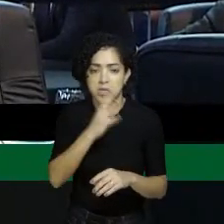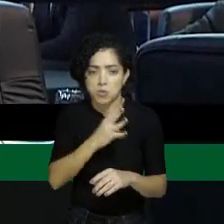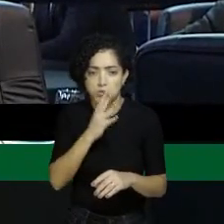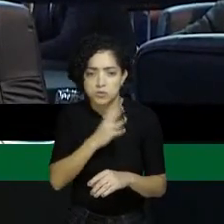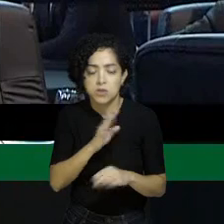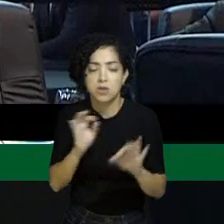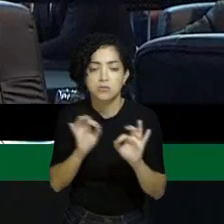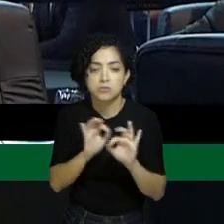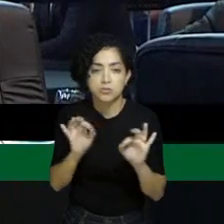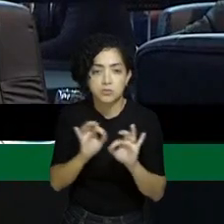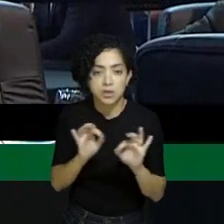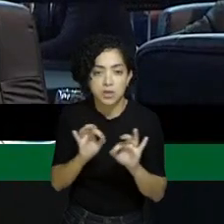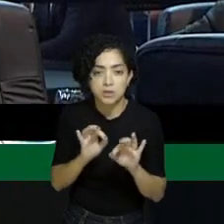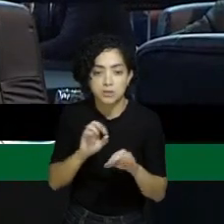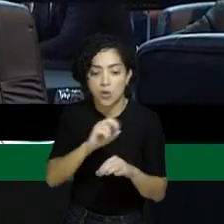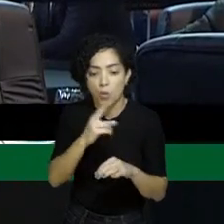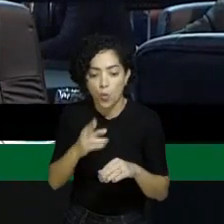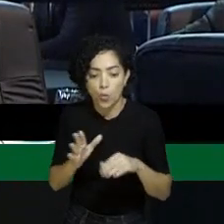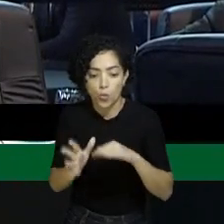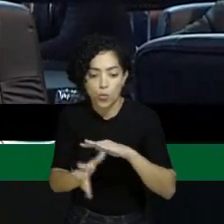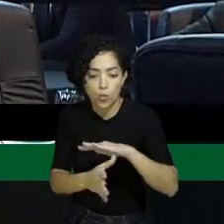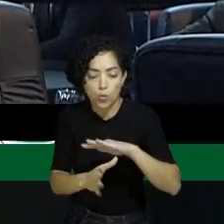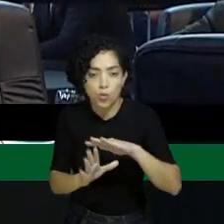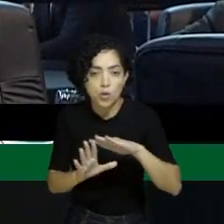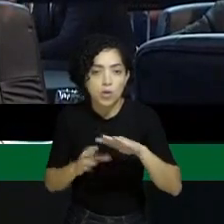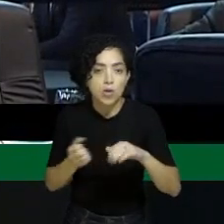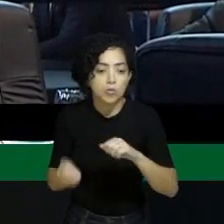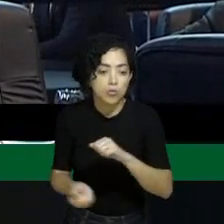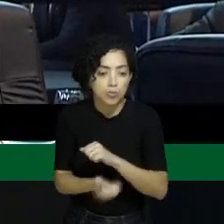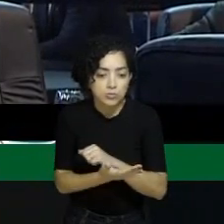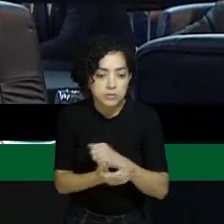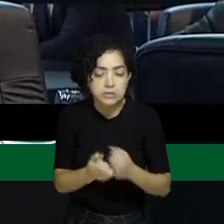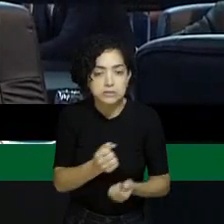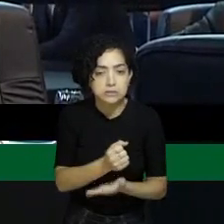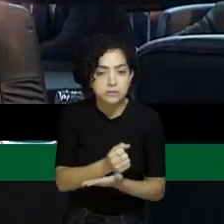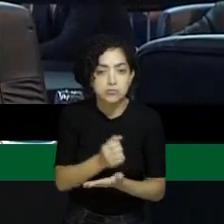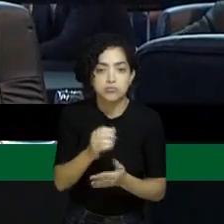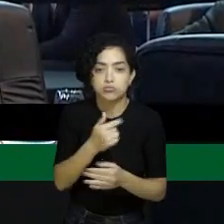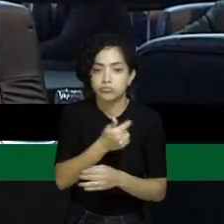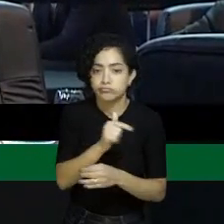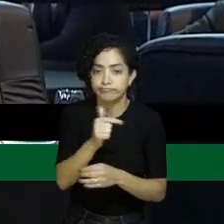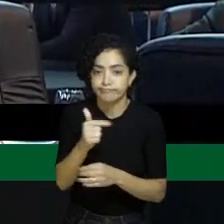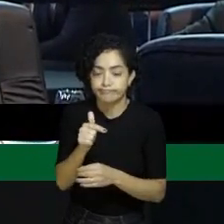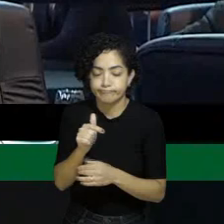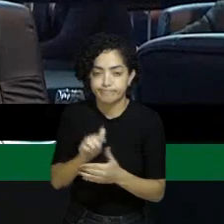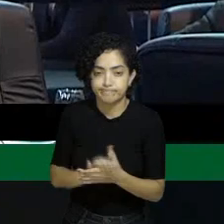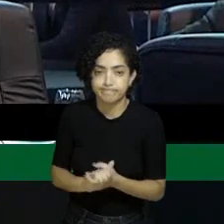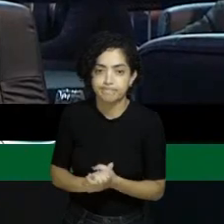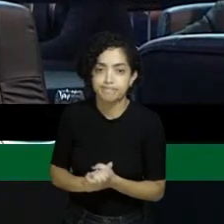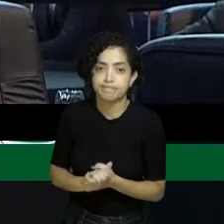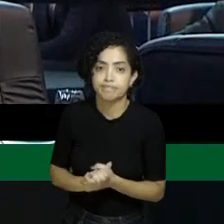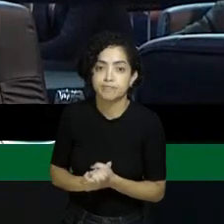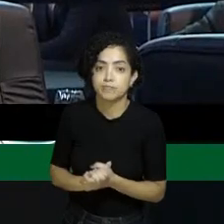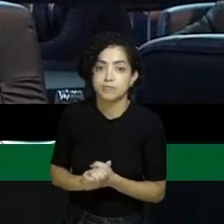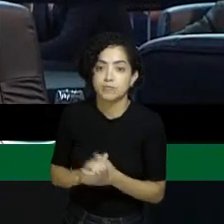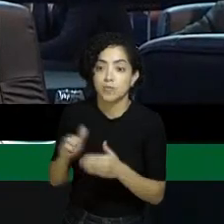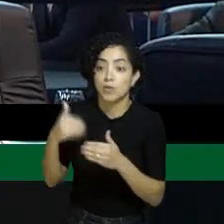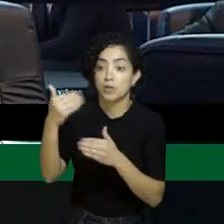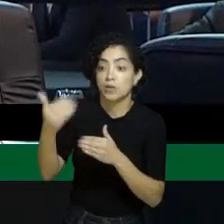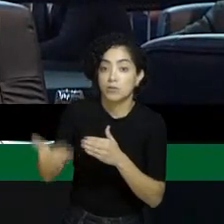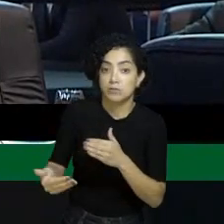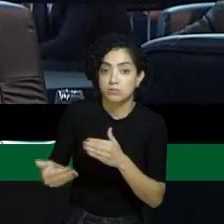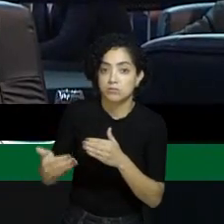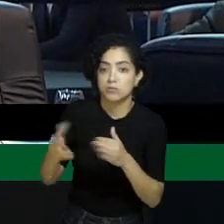que envolveu corrupção. Corrupção essa que você mesmo, deputado, votou para caçar e de joelho na frente do do judiciário